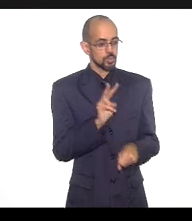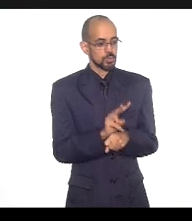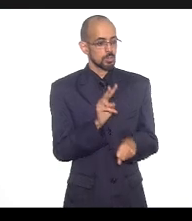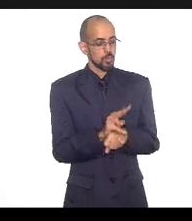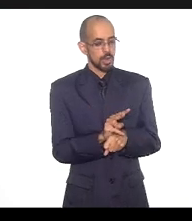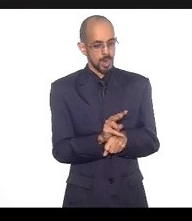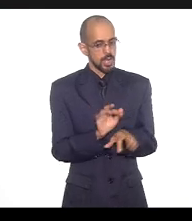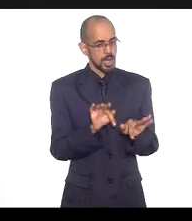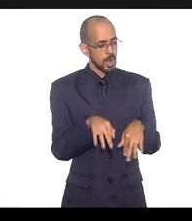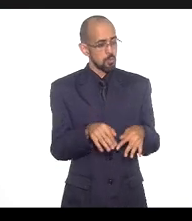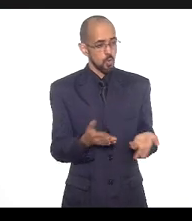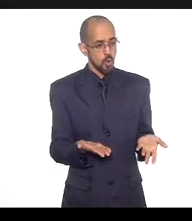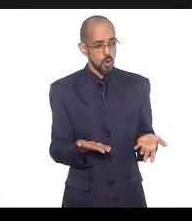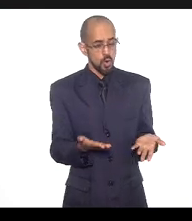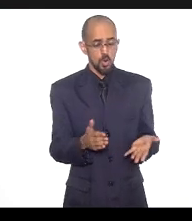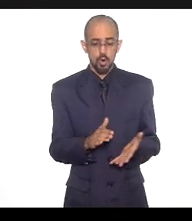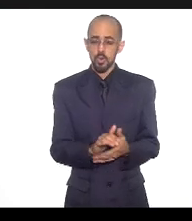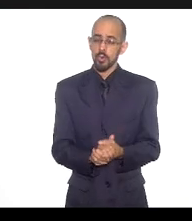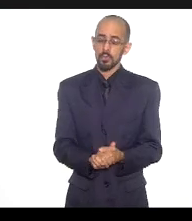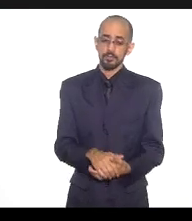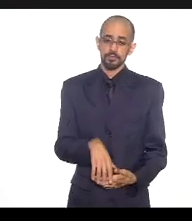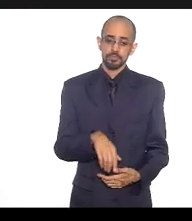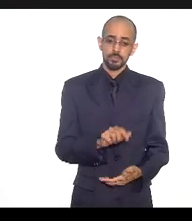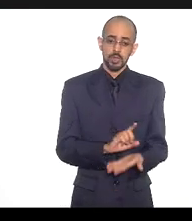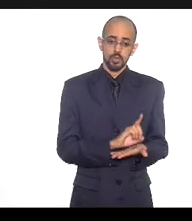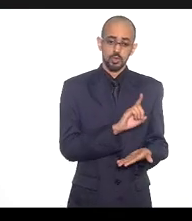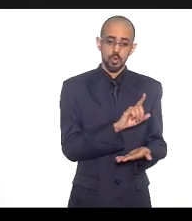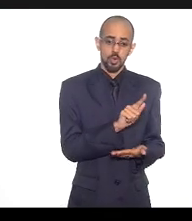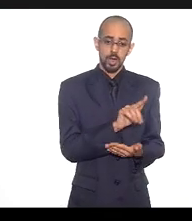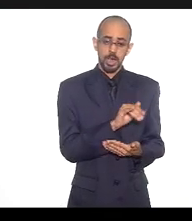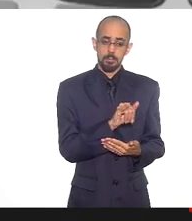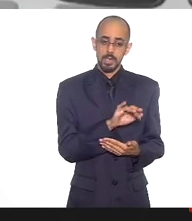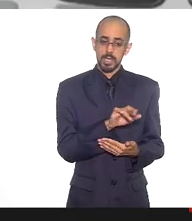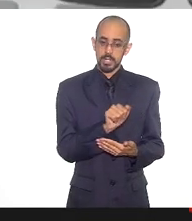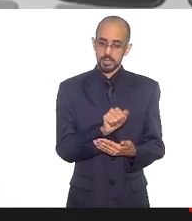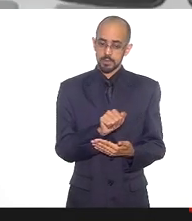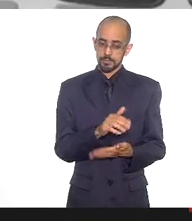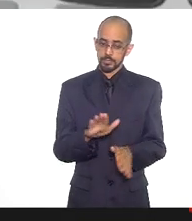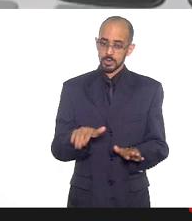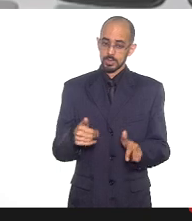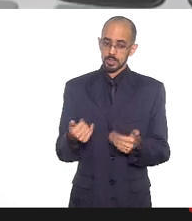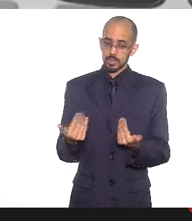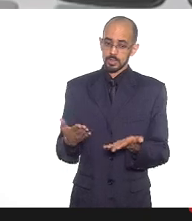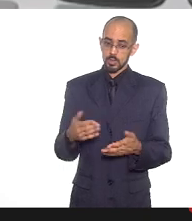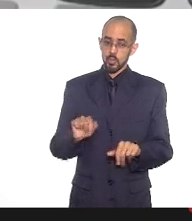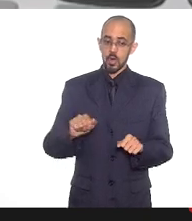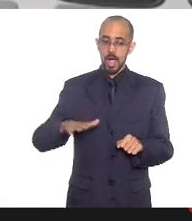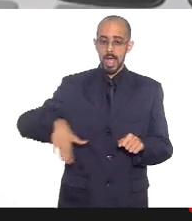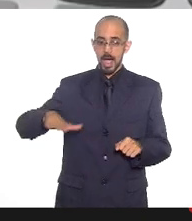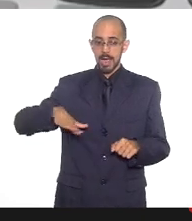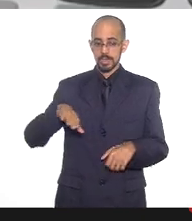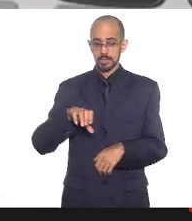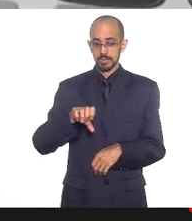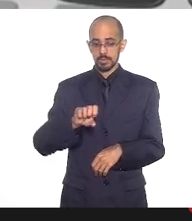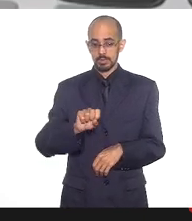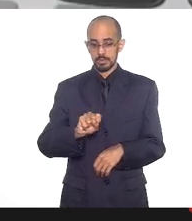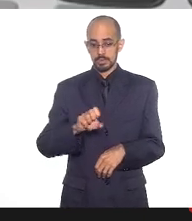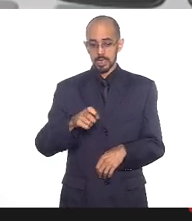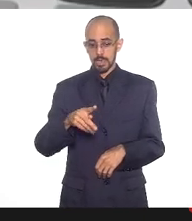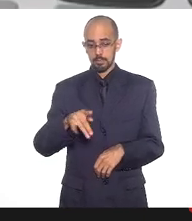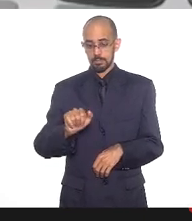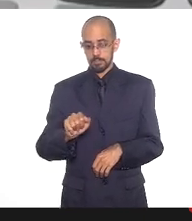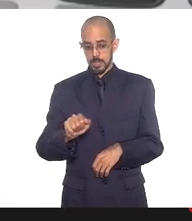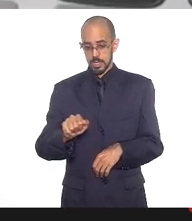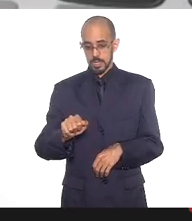Gadelha, por favor. Bom, muito bem, deputado. A área de Sépia, houve um acordo